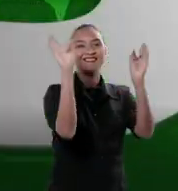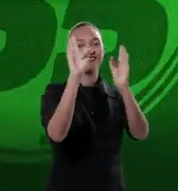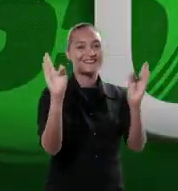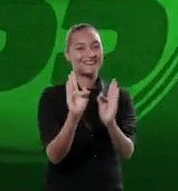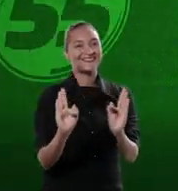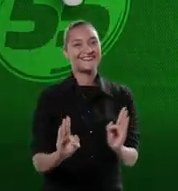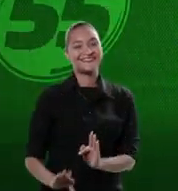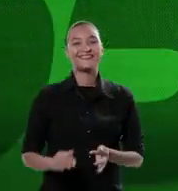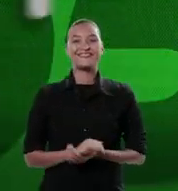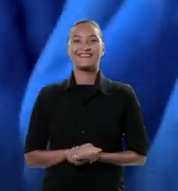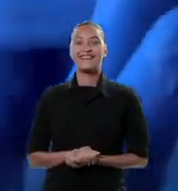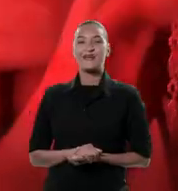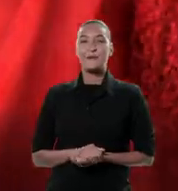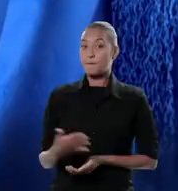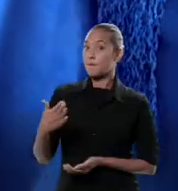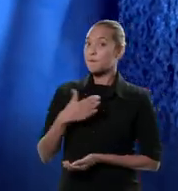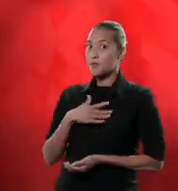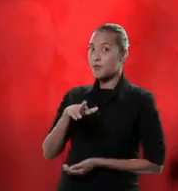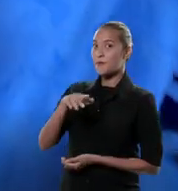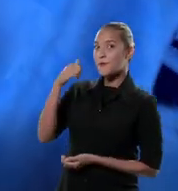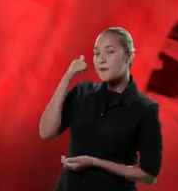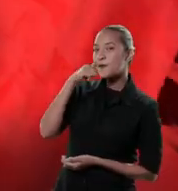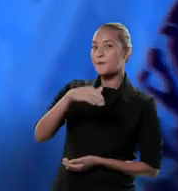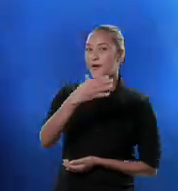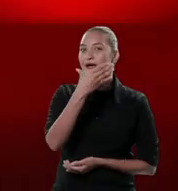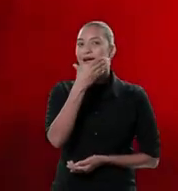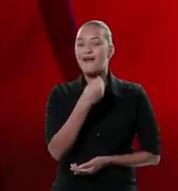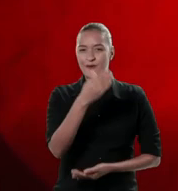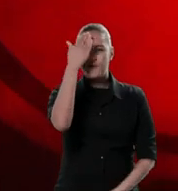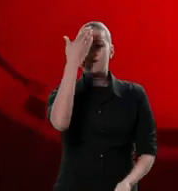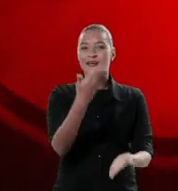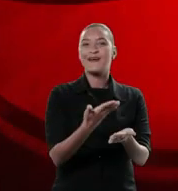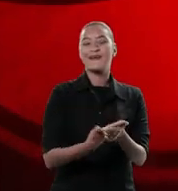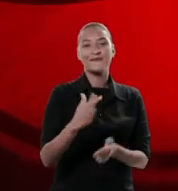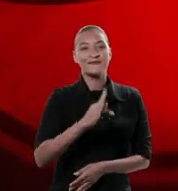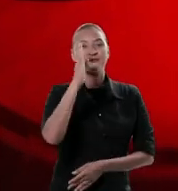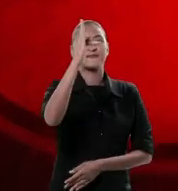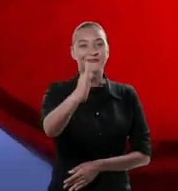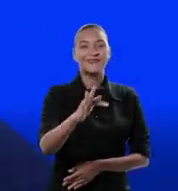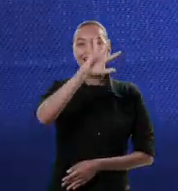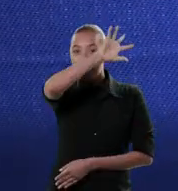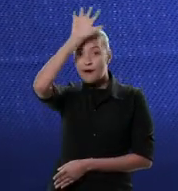Venha comigo para ser feliz. Meu irmão e minha irmã, confiemos no